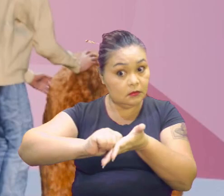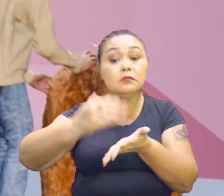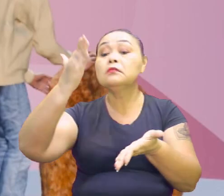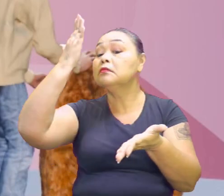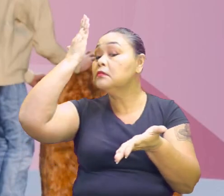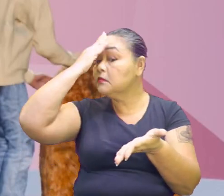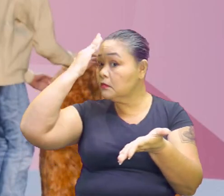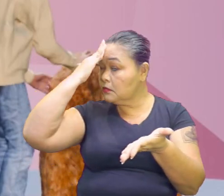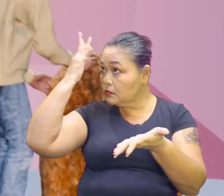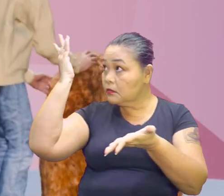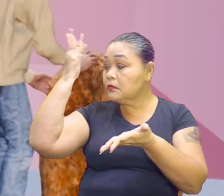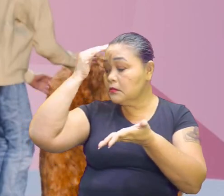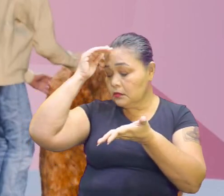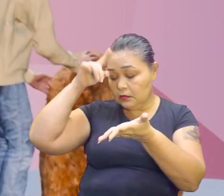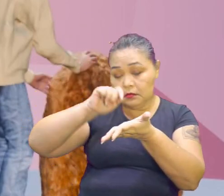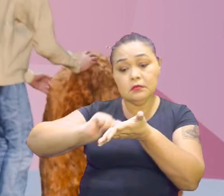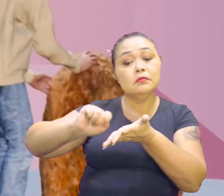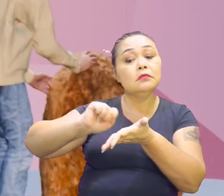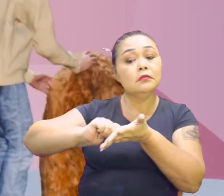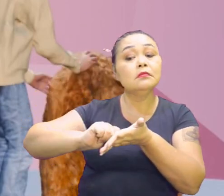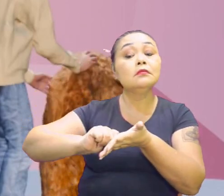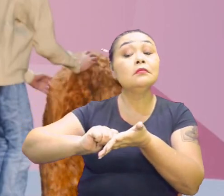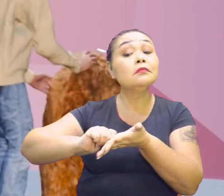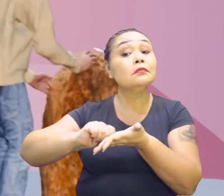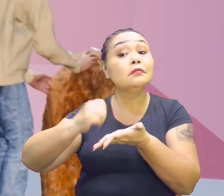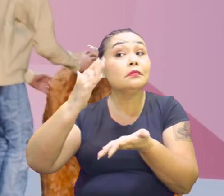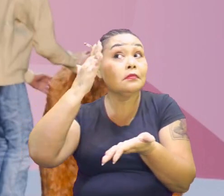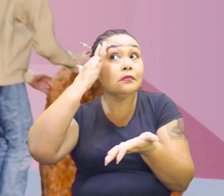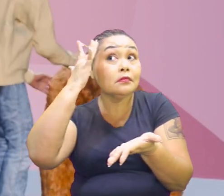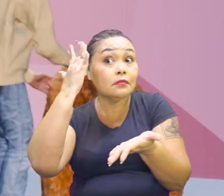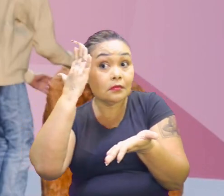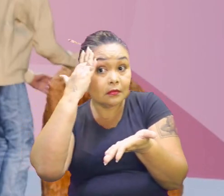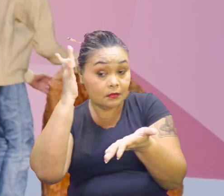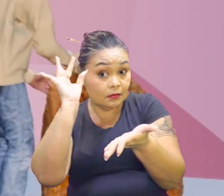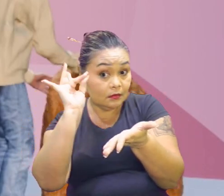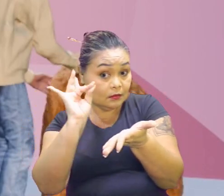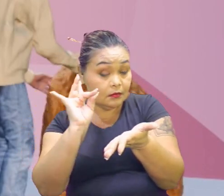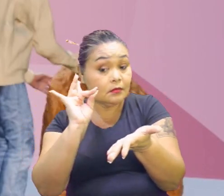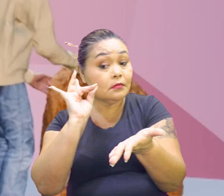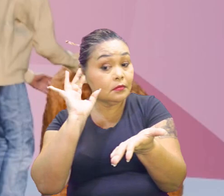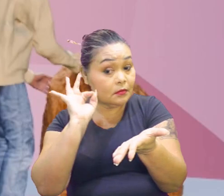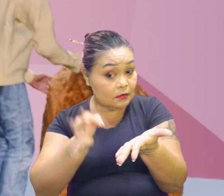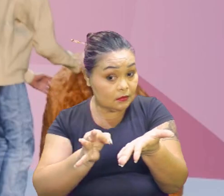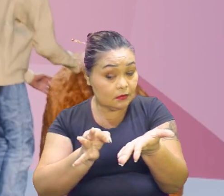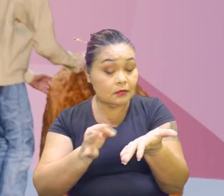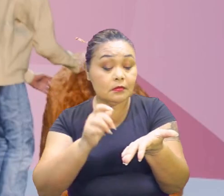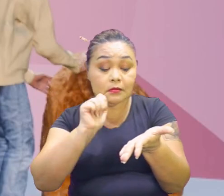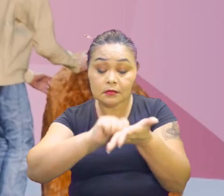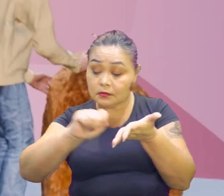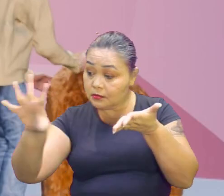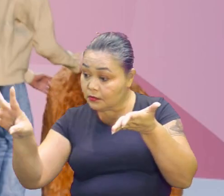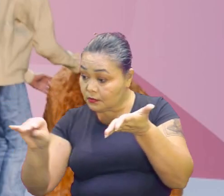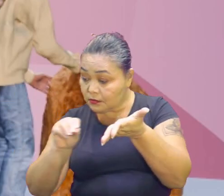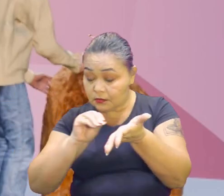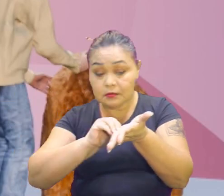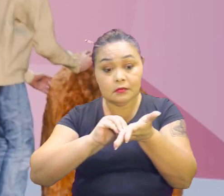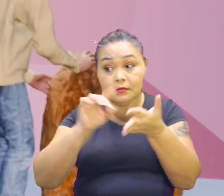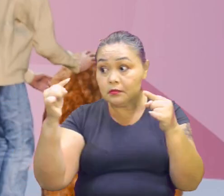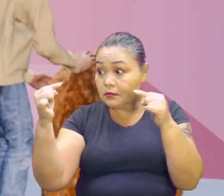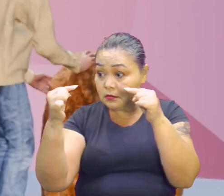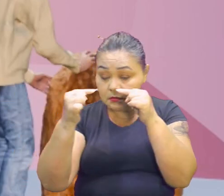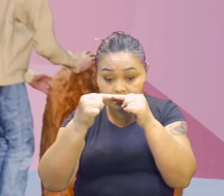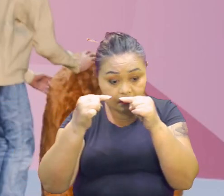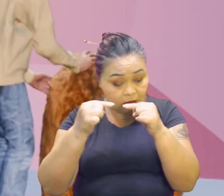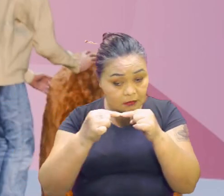você sabe, mas que você tem certeza. Eu vou fazer uma citação, eu vou fazer uma